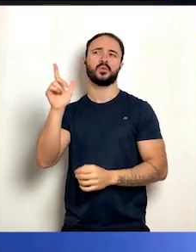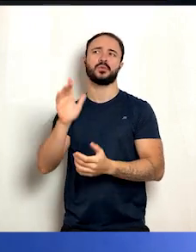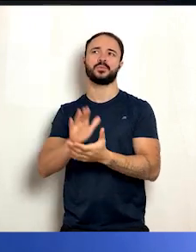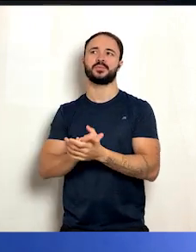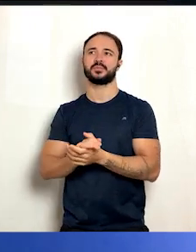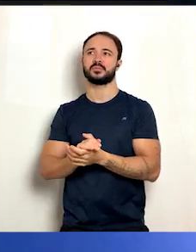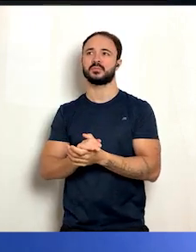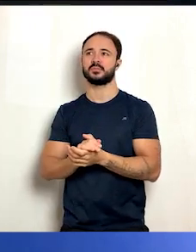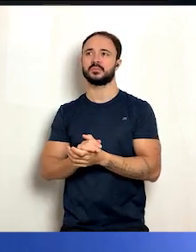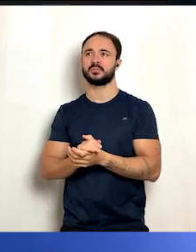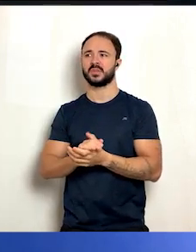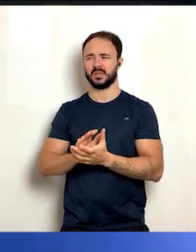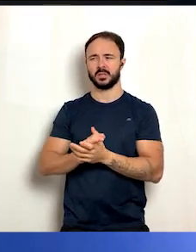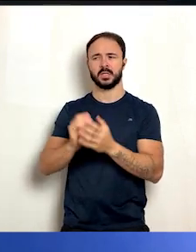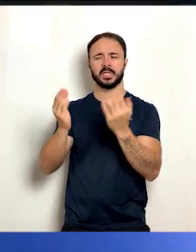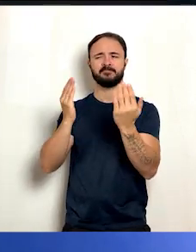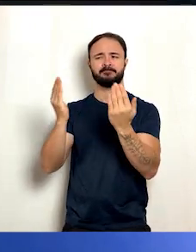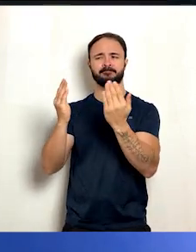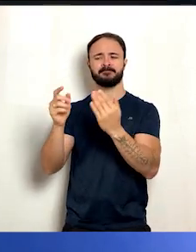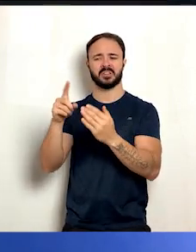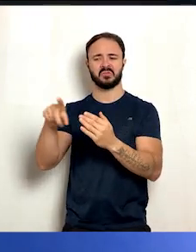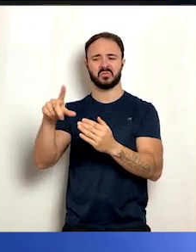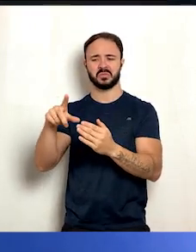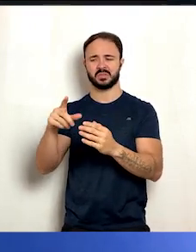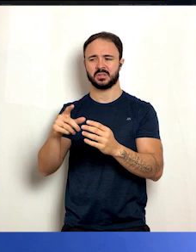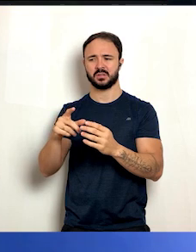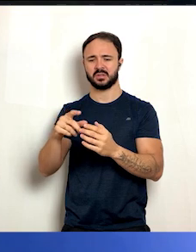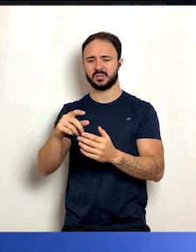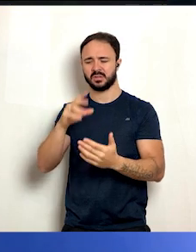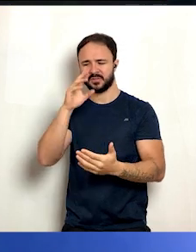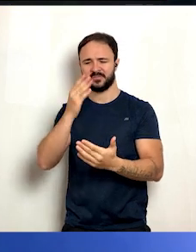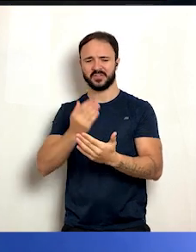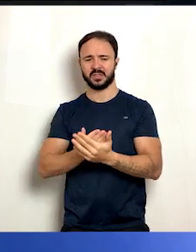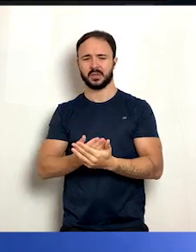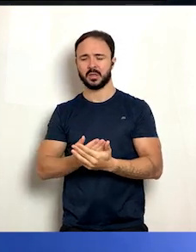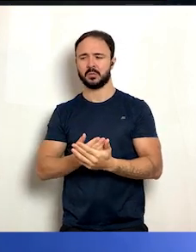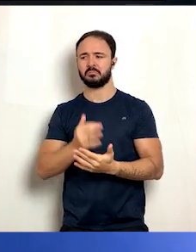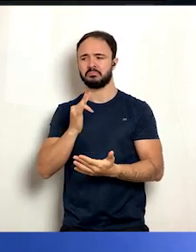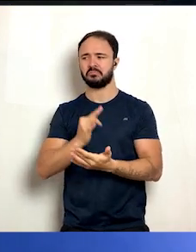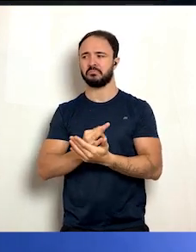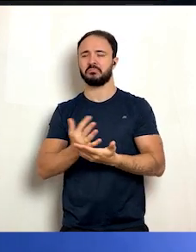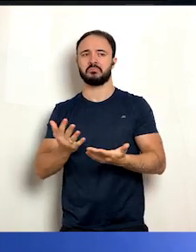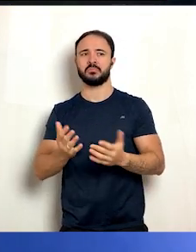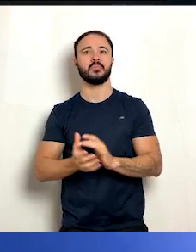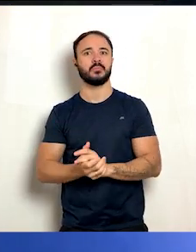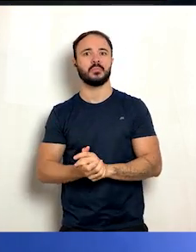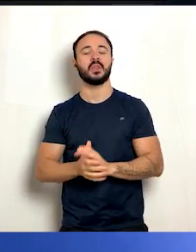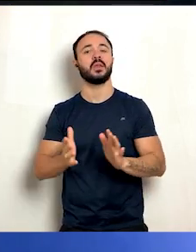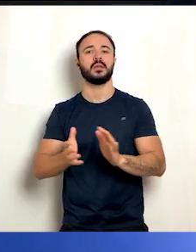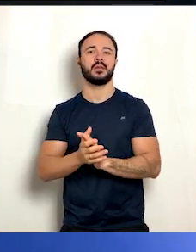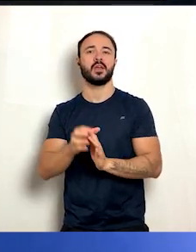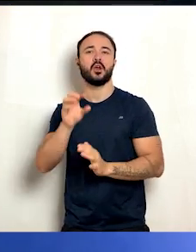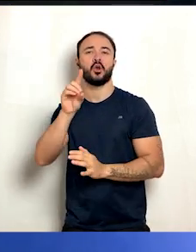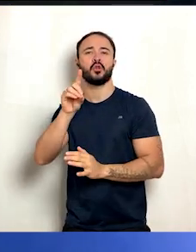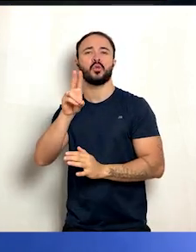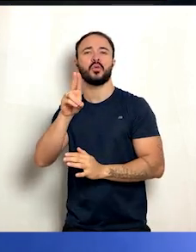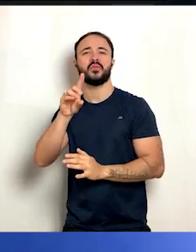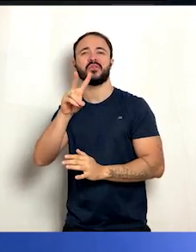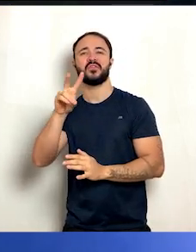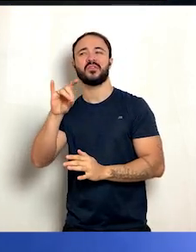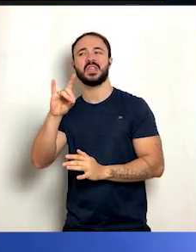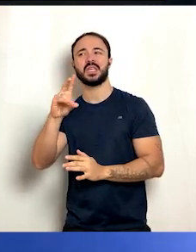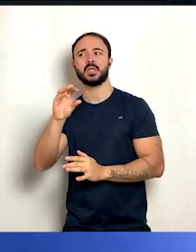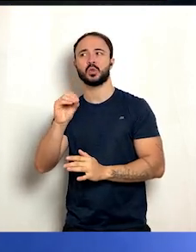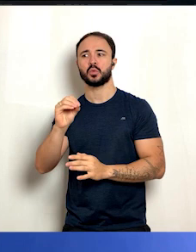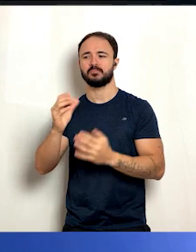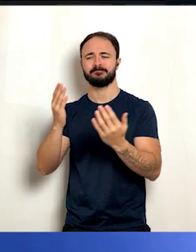exemplo, duvido de sua honestidade. Temos aqui, duvido de quê? De sua